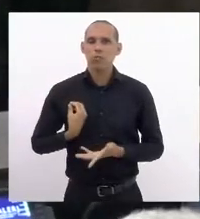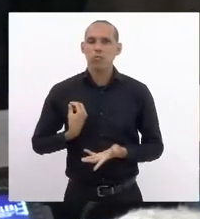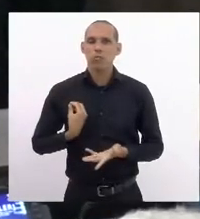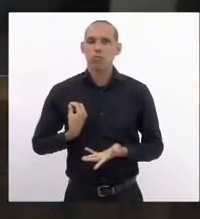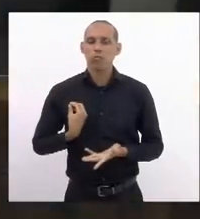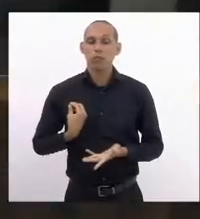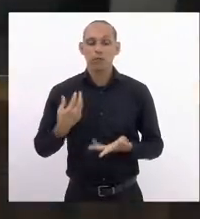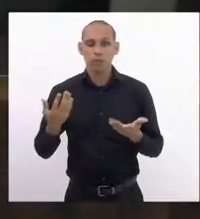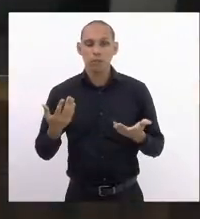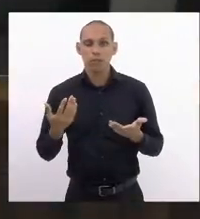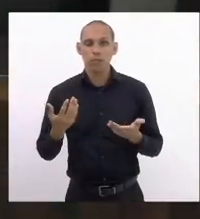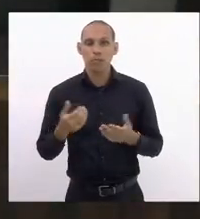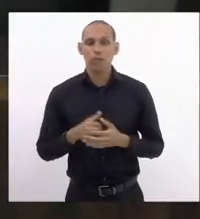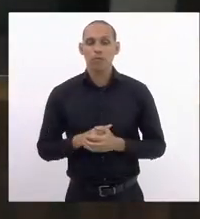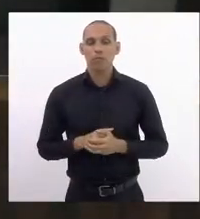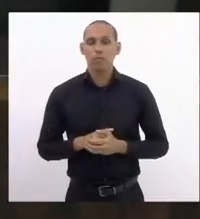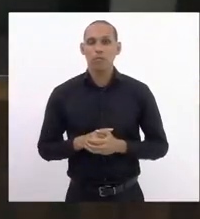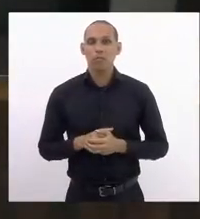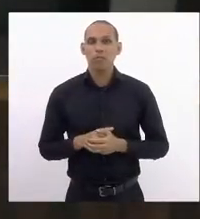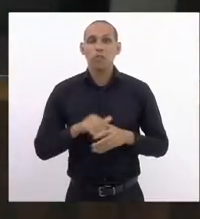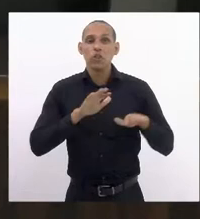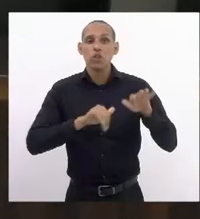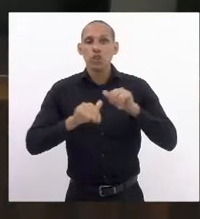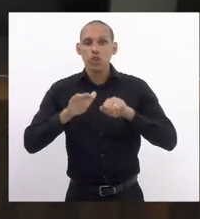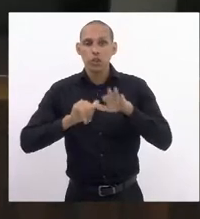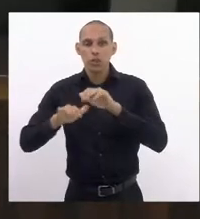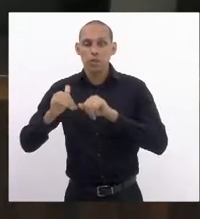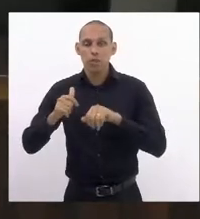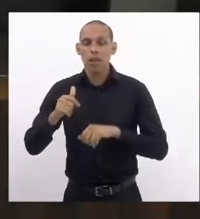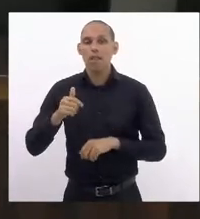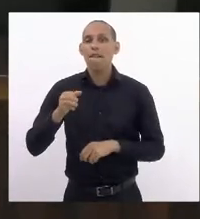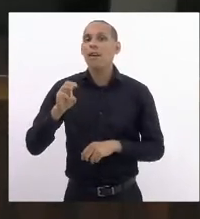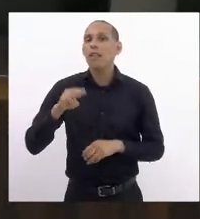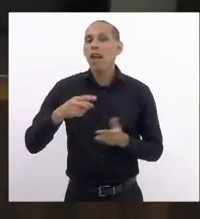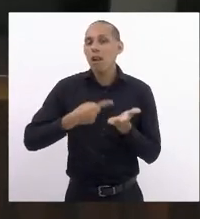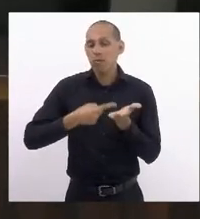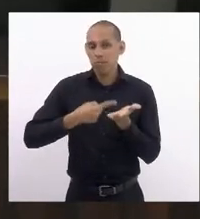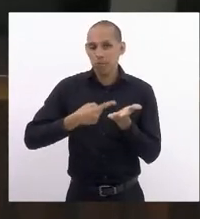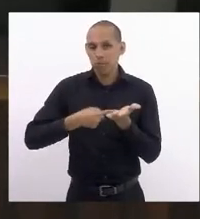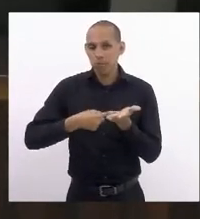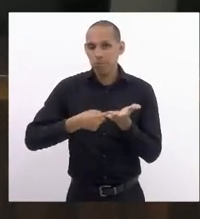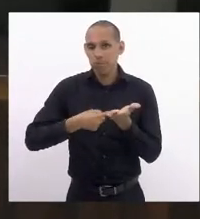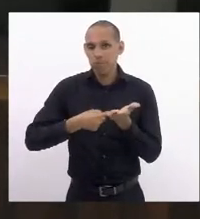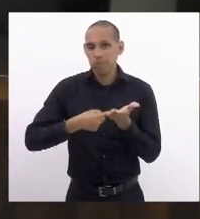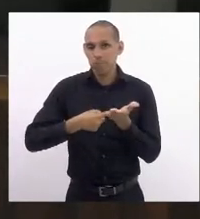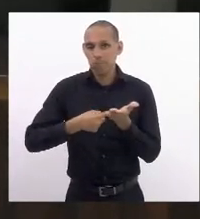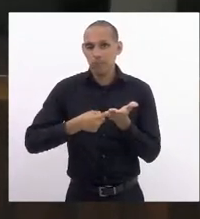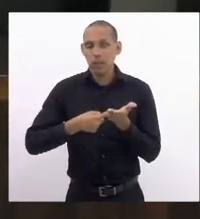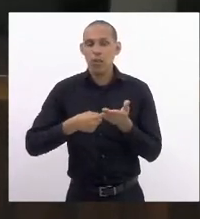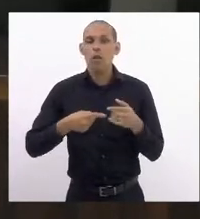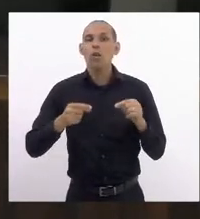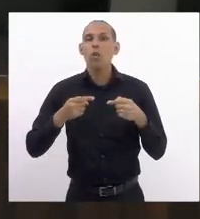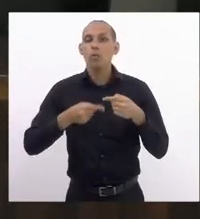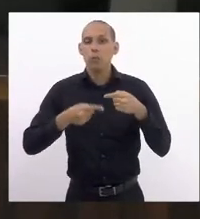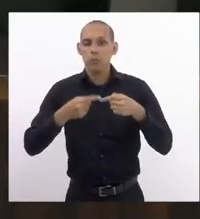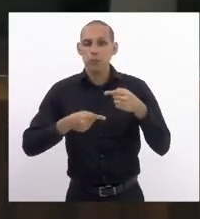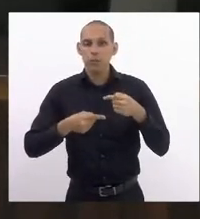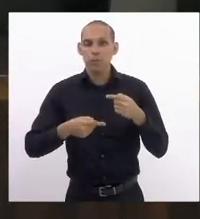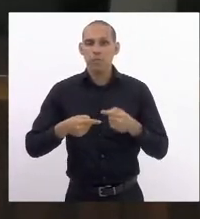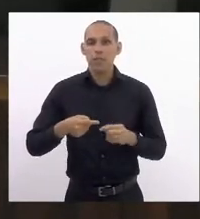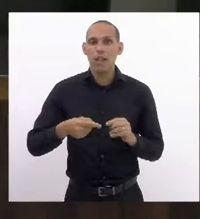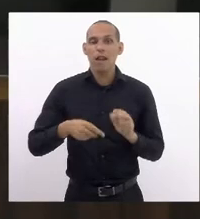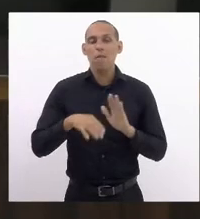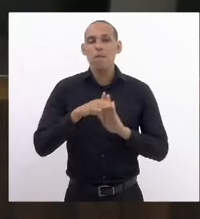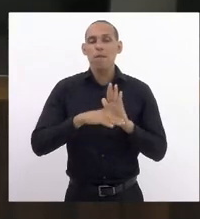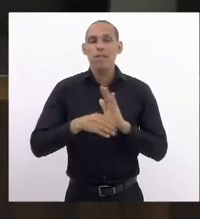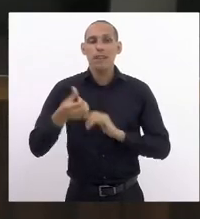Então, vou cantar os que estão acordados pela derrubada. Sexto da pauta. Veto